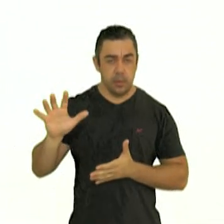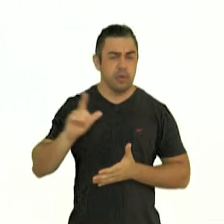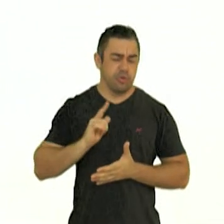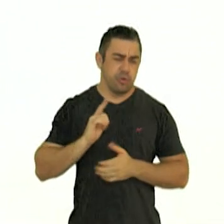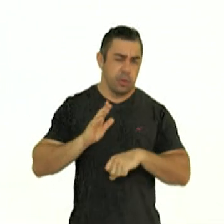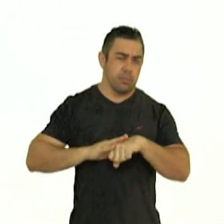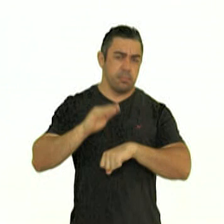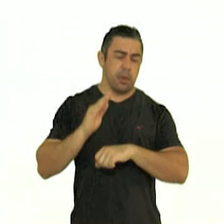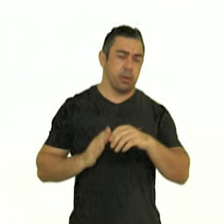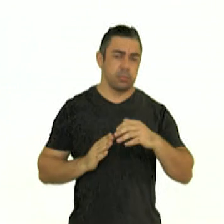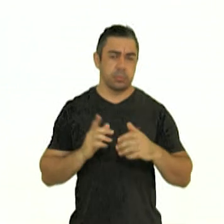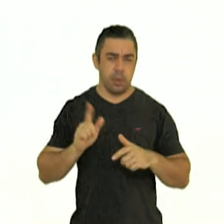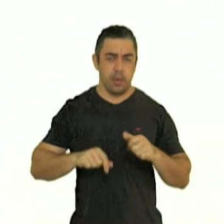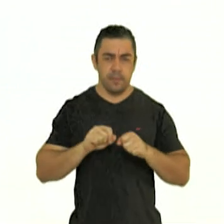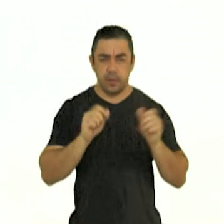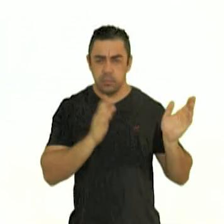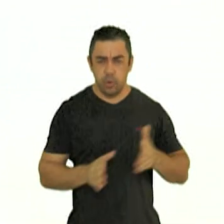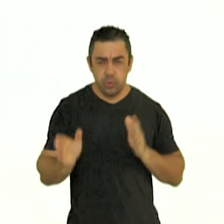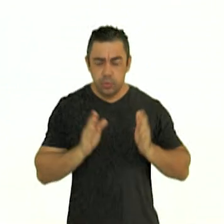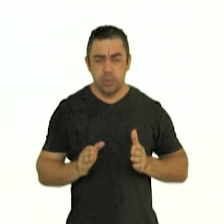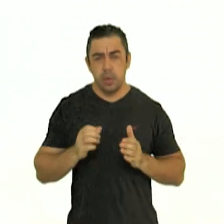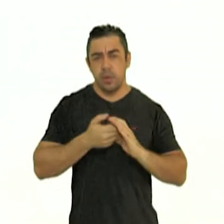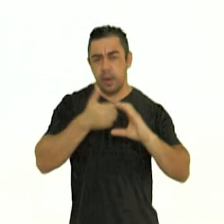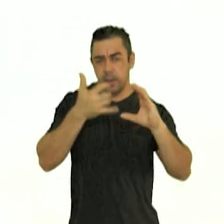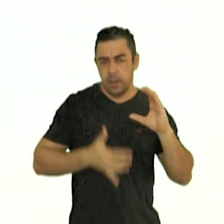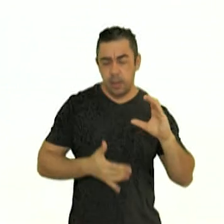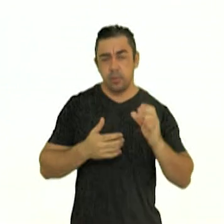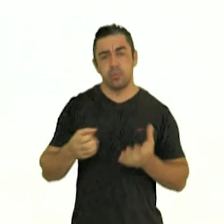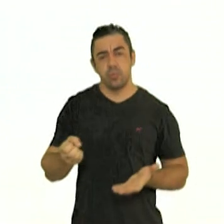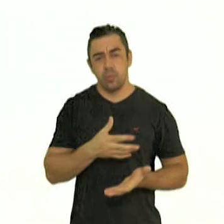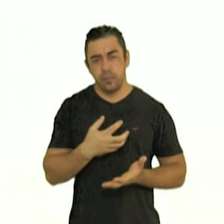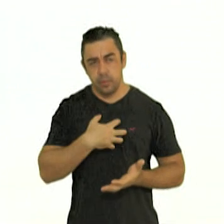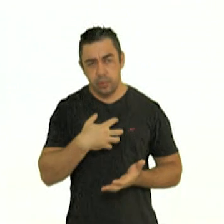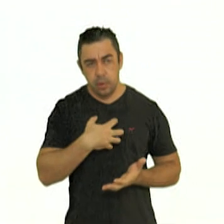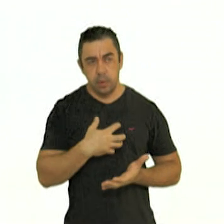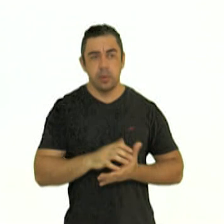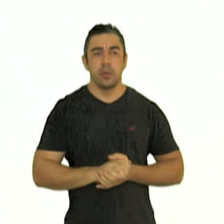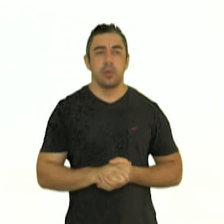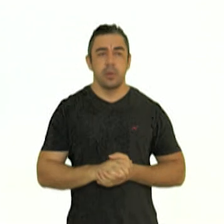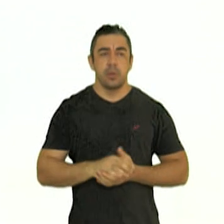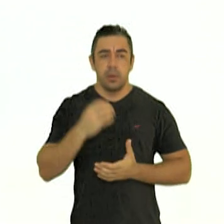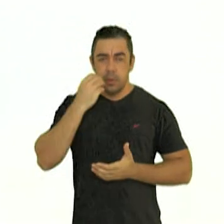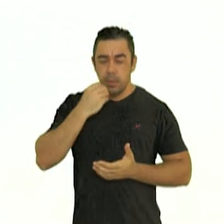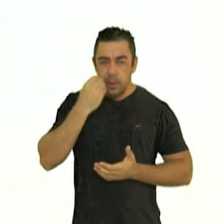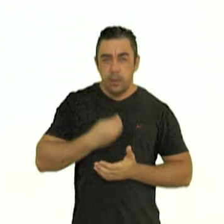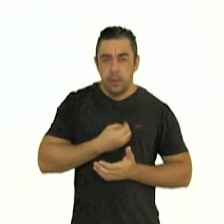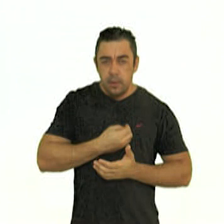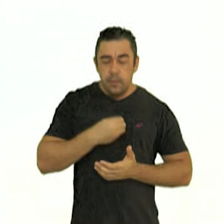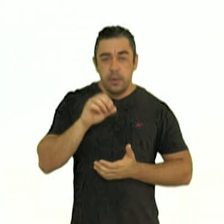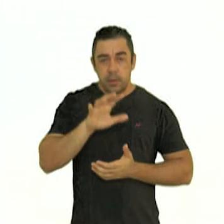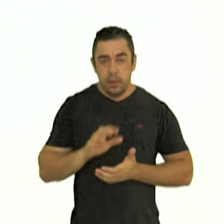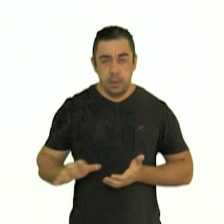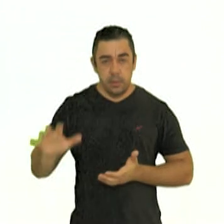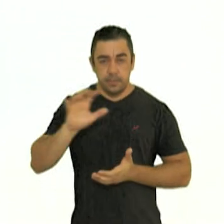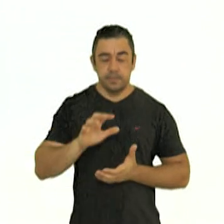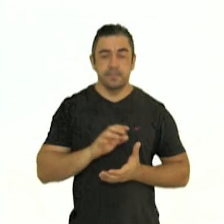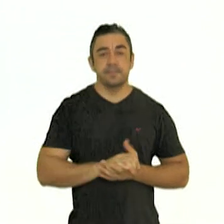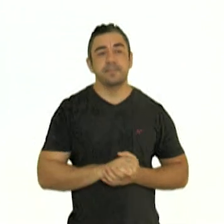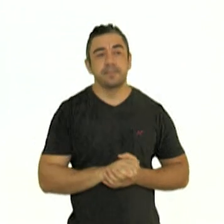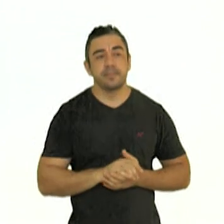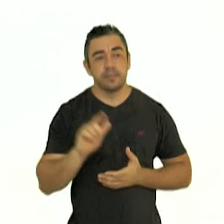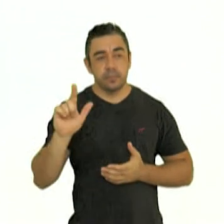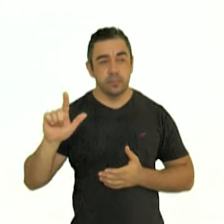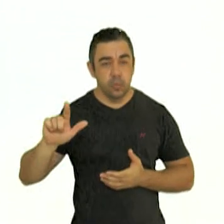excessivo de produção, característica das cidades, né? Uma nova forma de viver aí socioespacialmente.